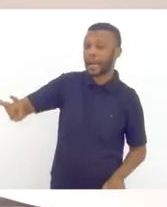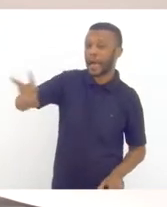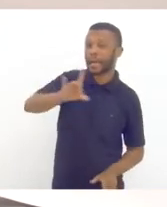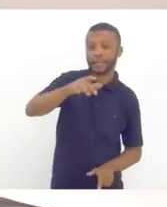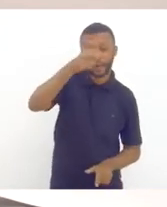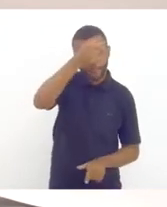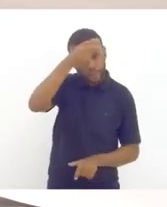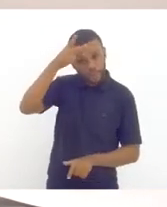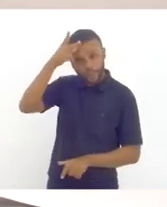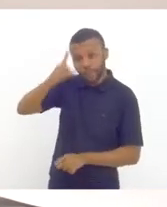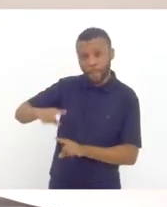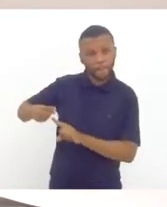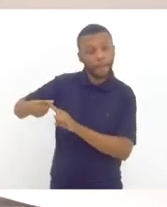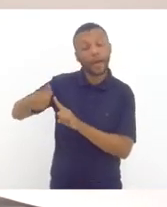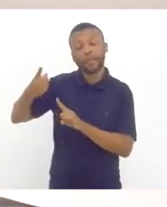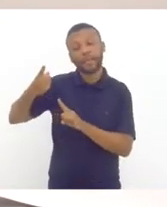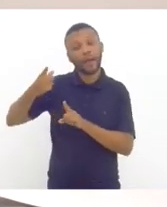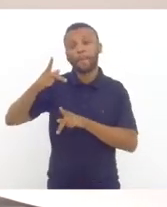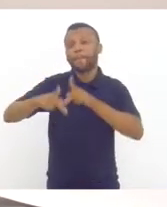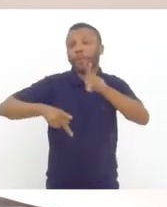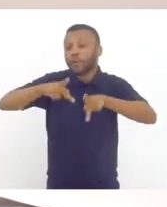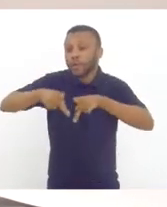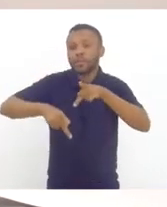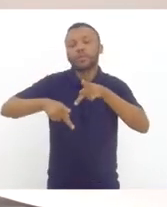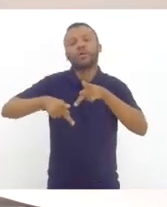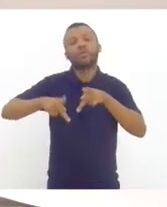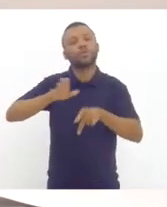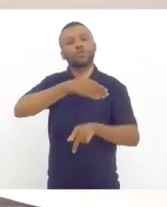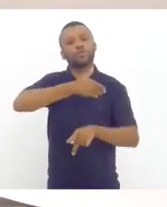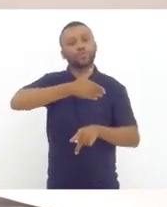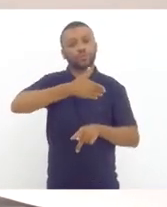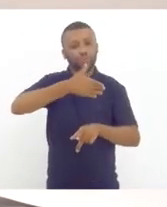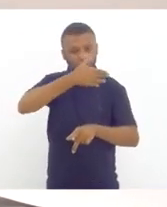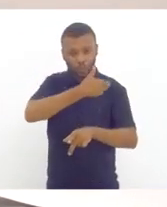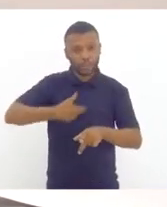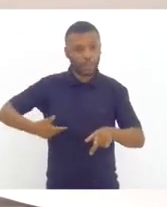a população do Estado. 2,